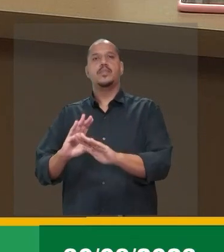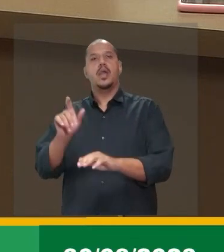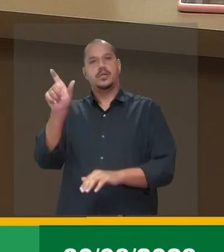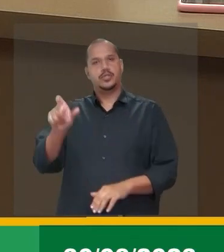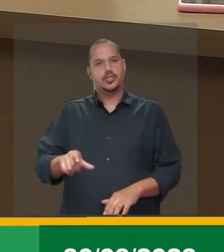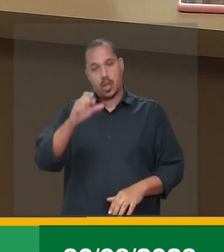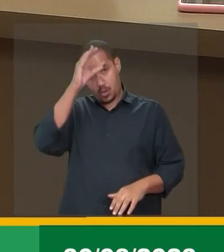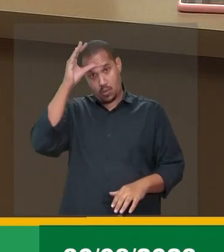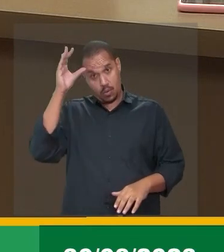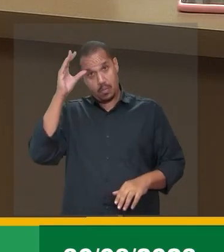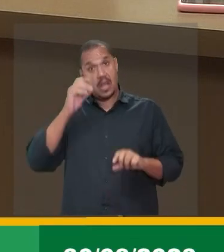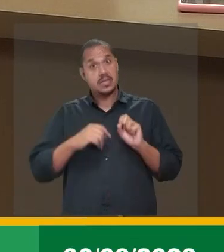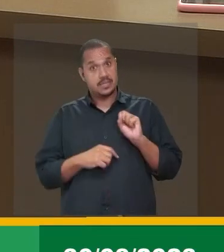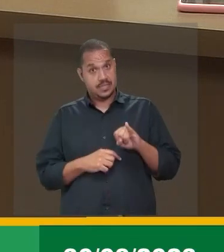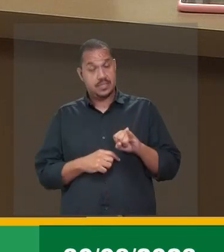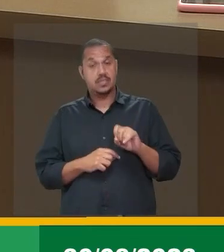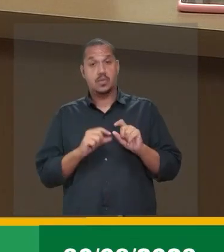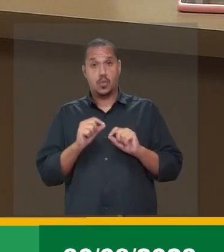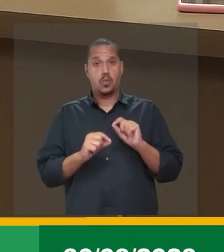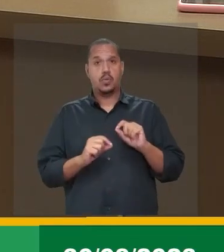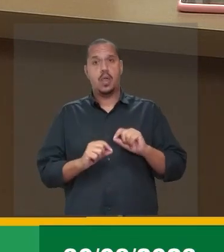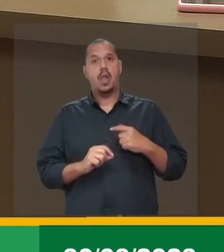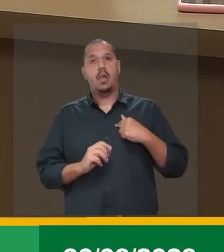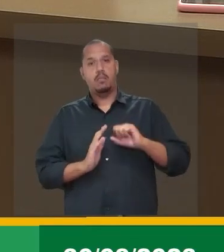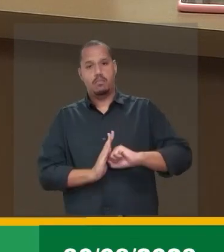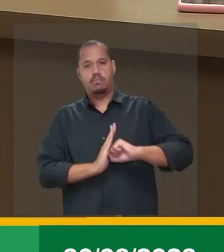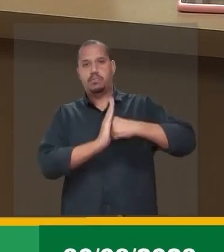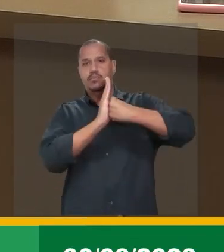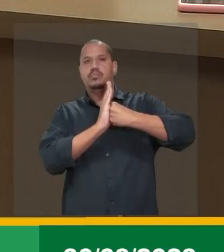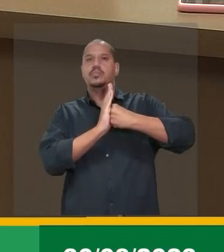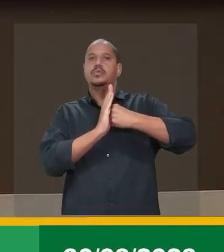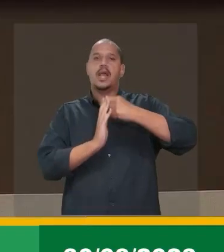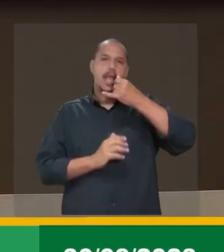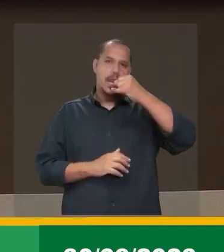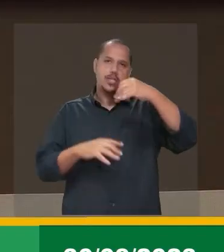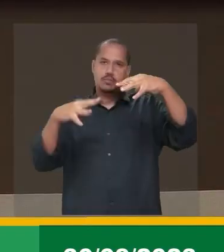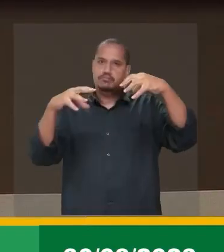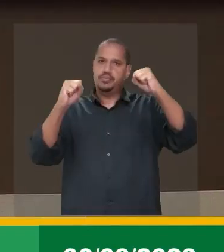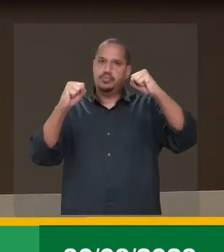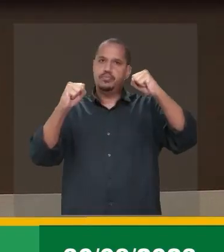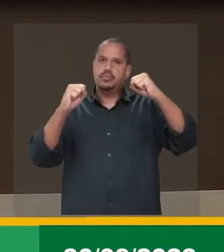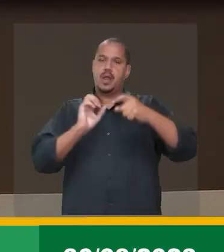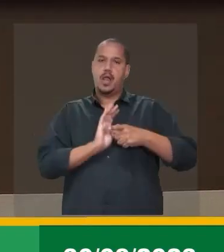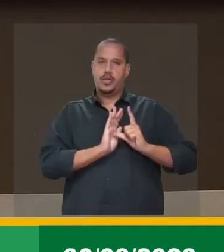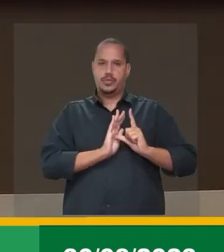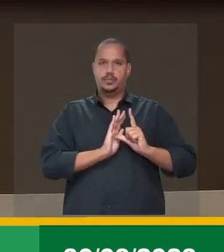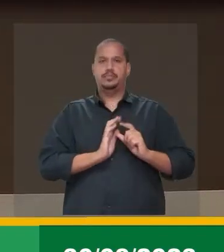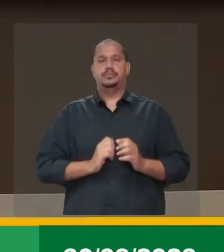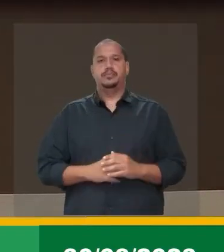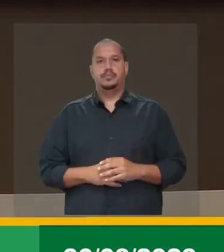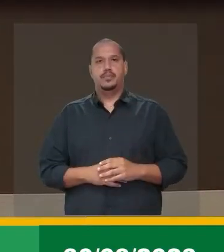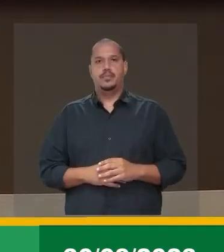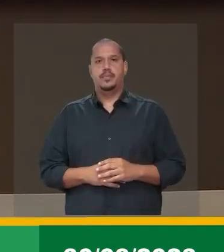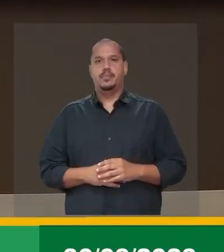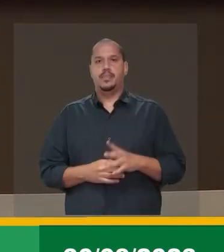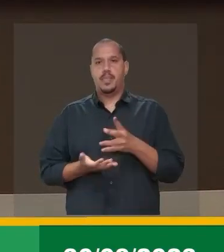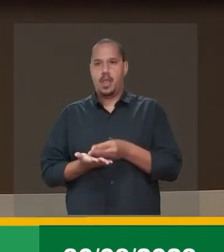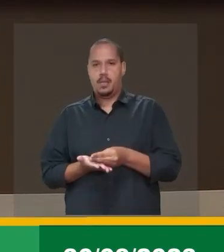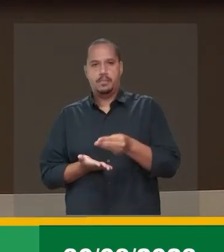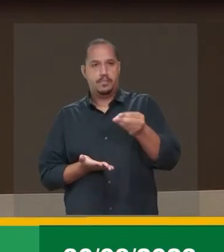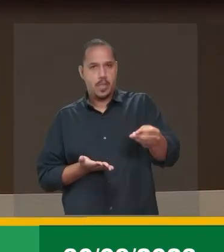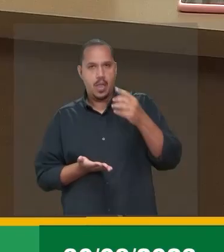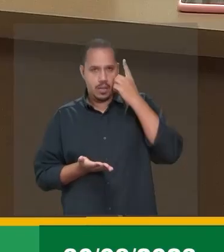ou suspensão parcial ou total de energia elétrica distribuir para o deputado Wagner